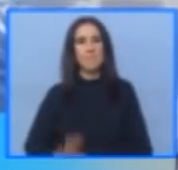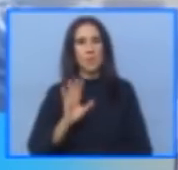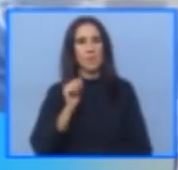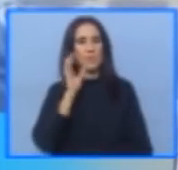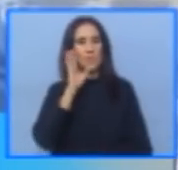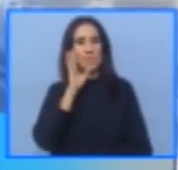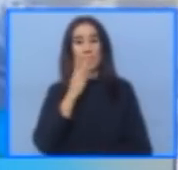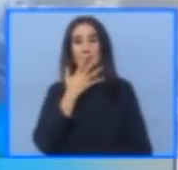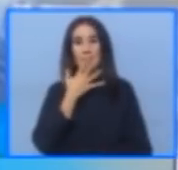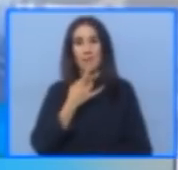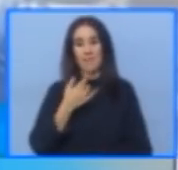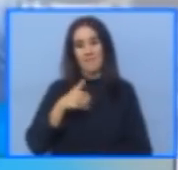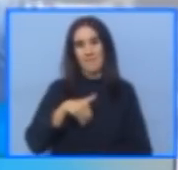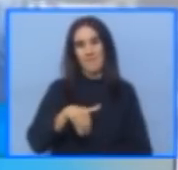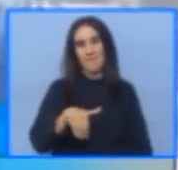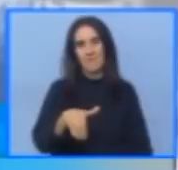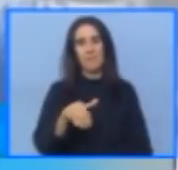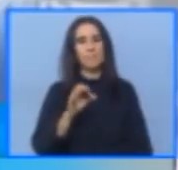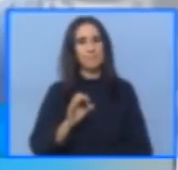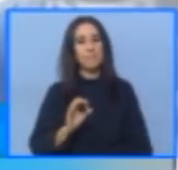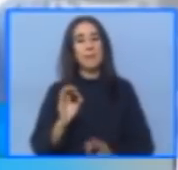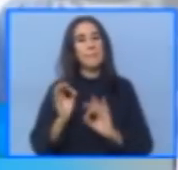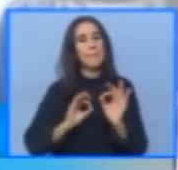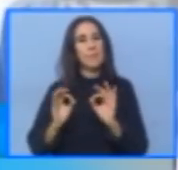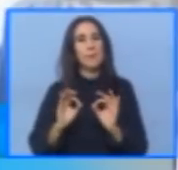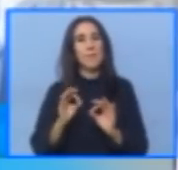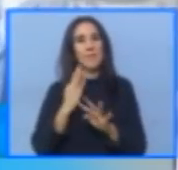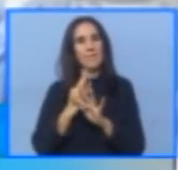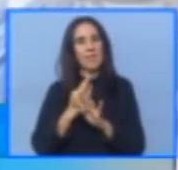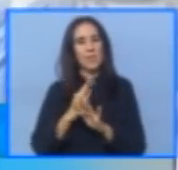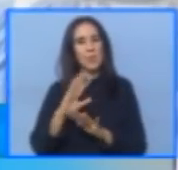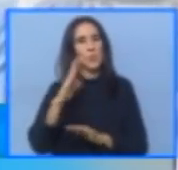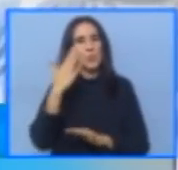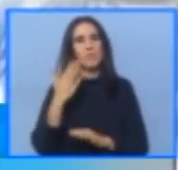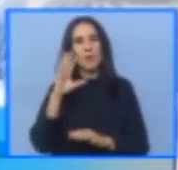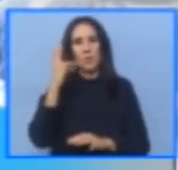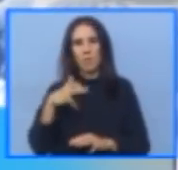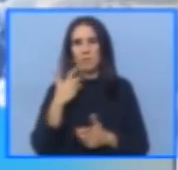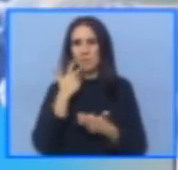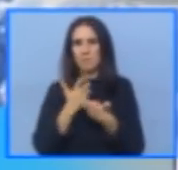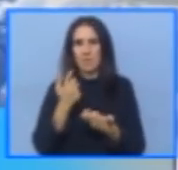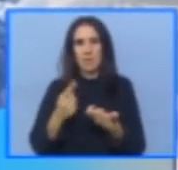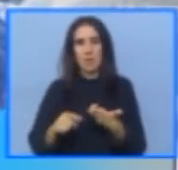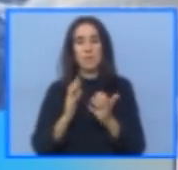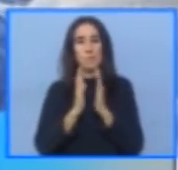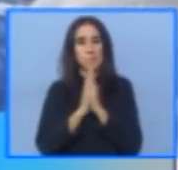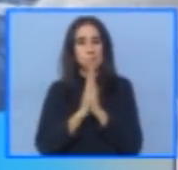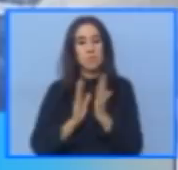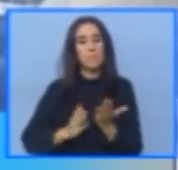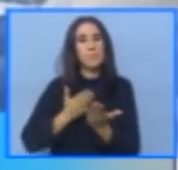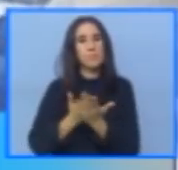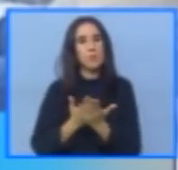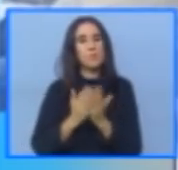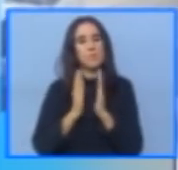Olá, muito boa tarde. O Natal está cada vez mais próximo e a preparação para essa grande festa acontece de forma relevante na liturgia proposta